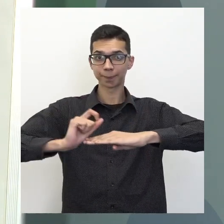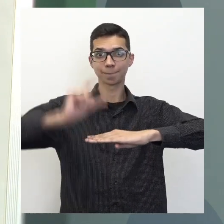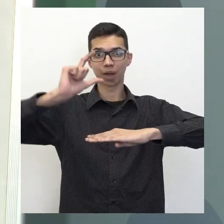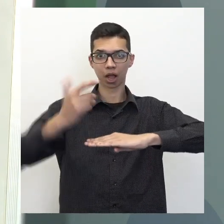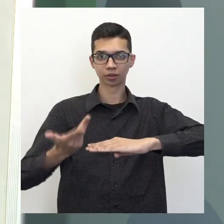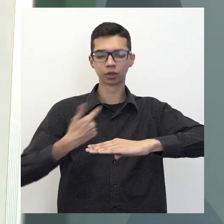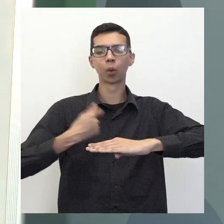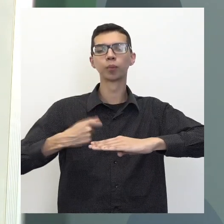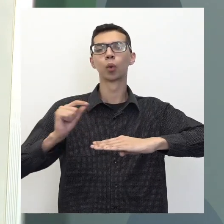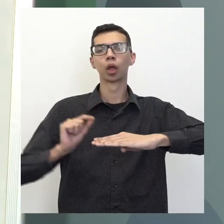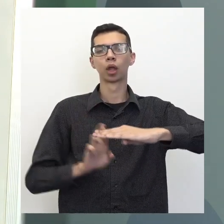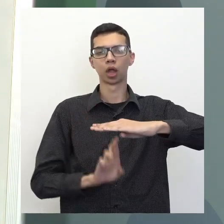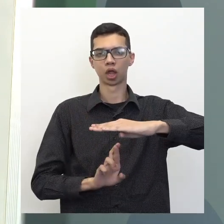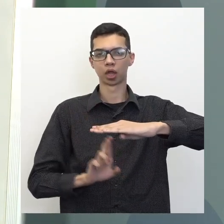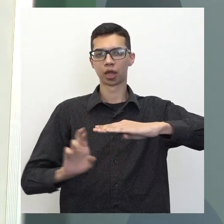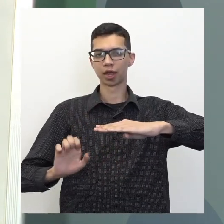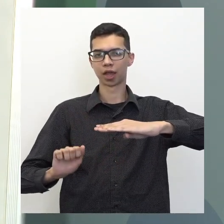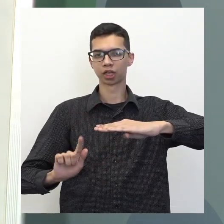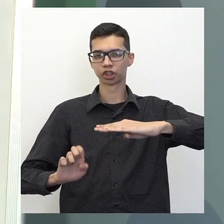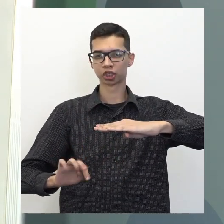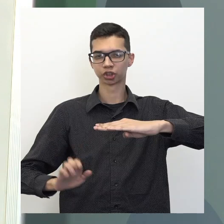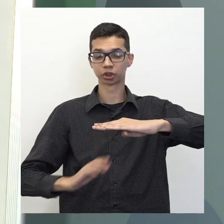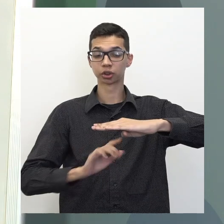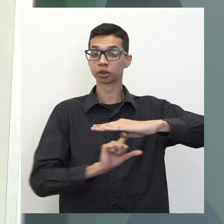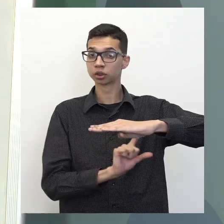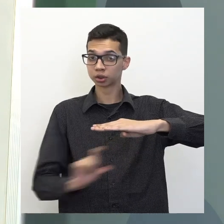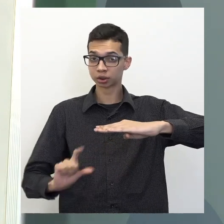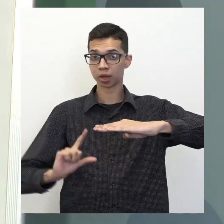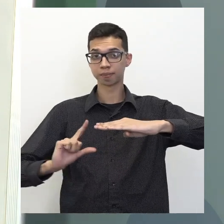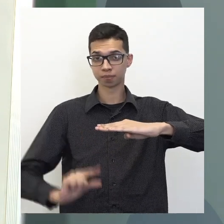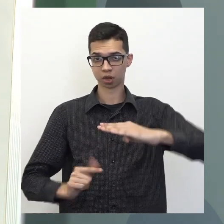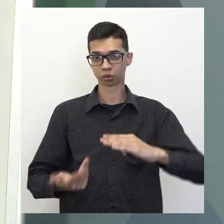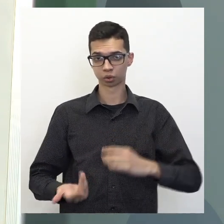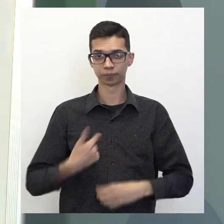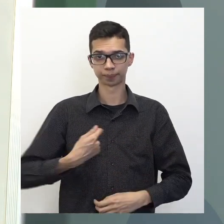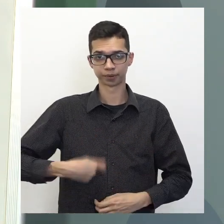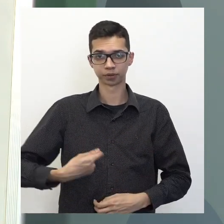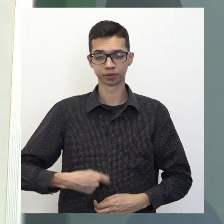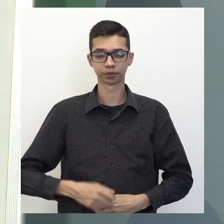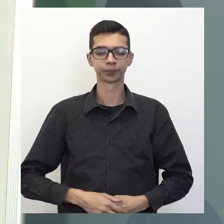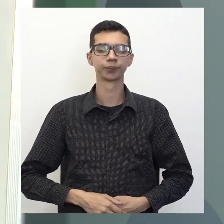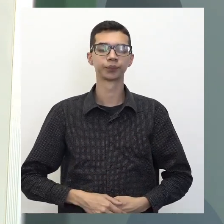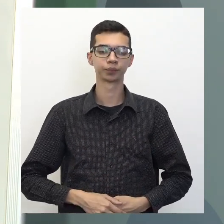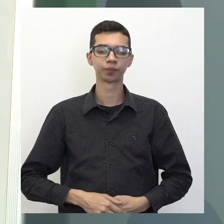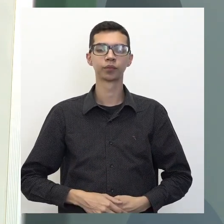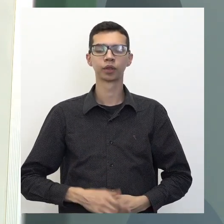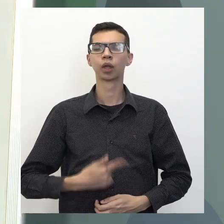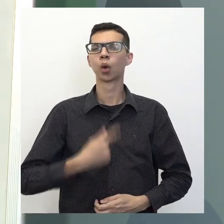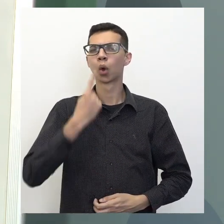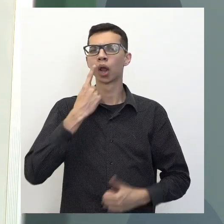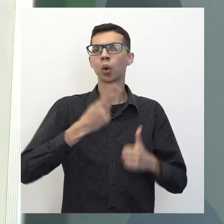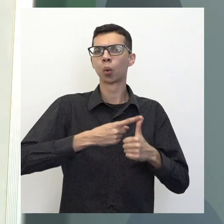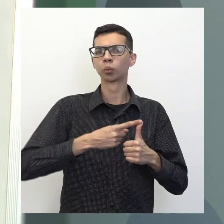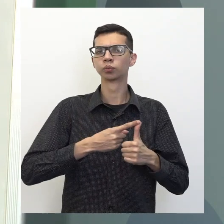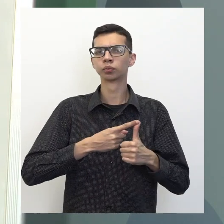quem? De reagente. E o produto está aqui, ó. Então, se eu olhar a condição 1 e condição 2, qual que é mais favorável